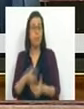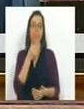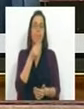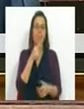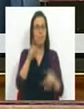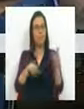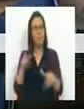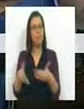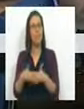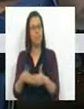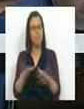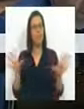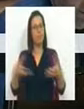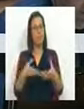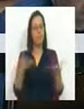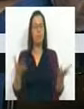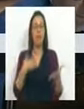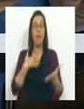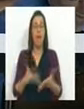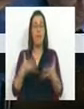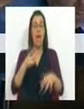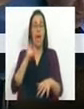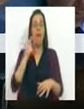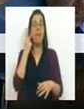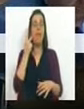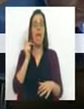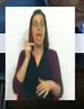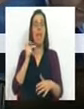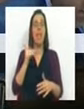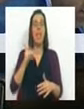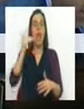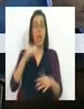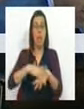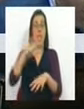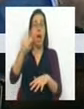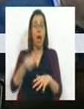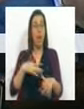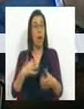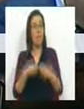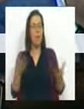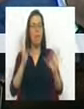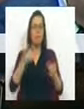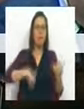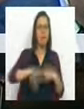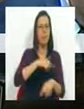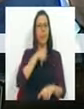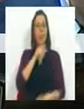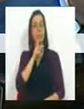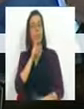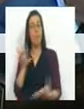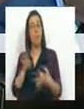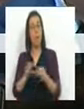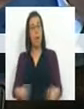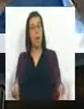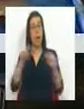envelhecimento populacional e, consequentemente, o aumento da longevidade faz emergir na sociedade a necessidade de se encontrarem respostas para